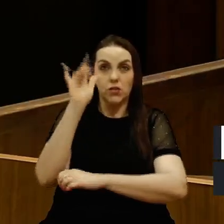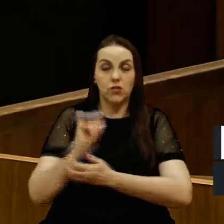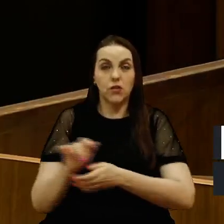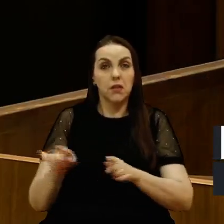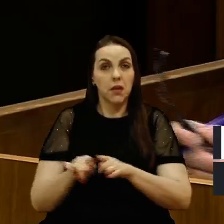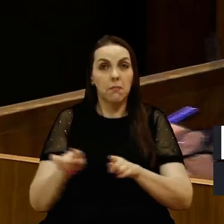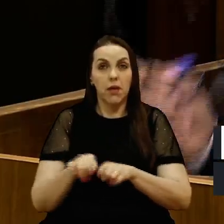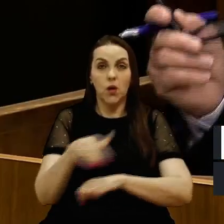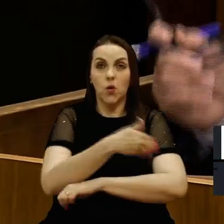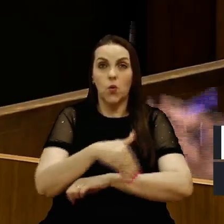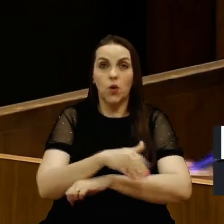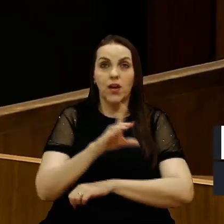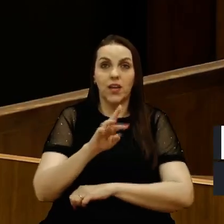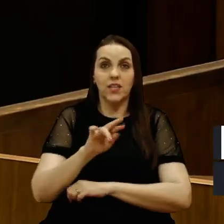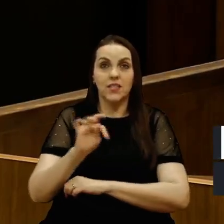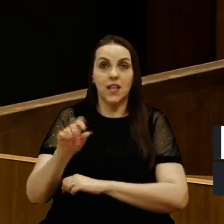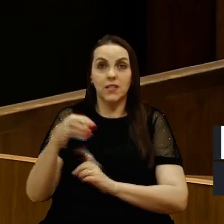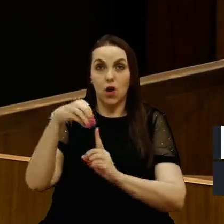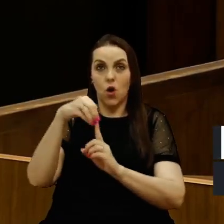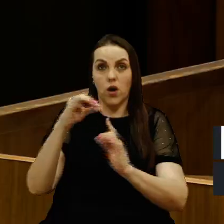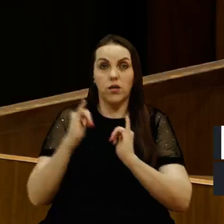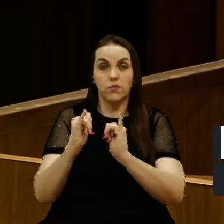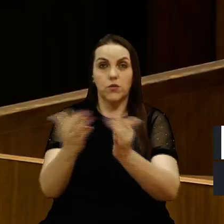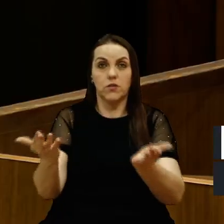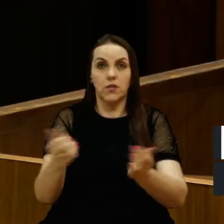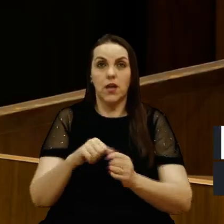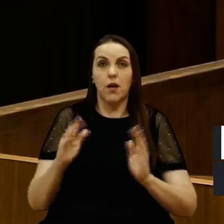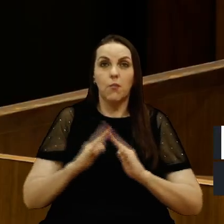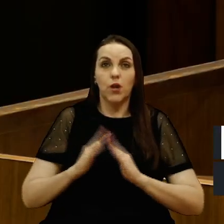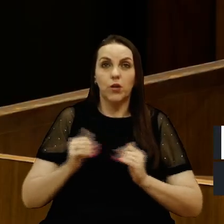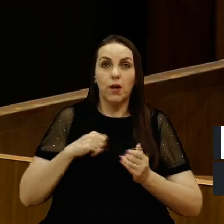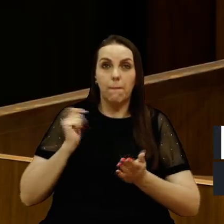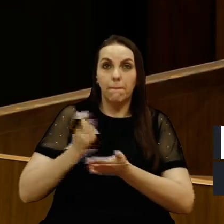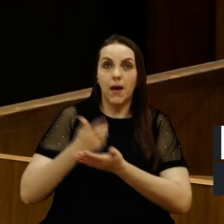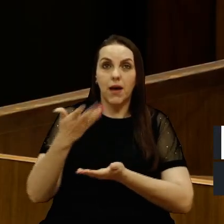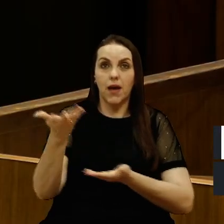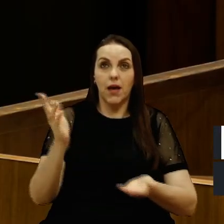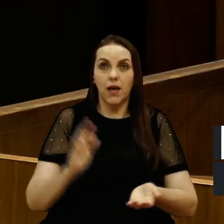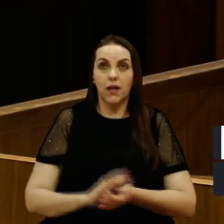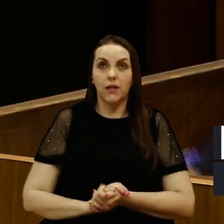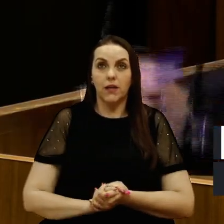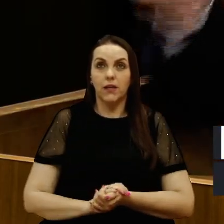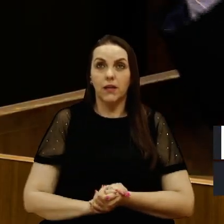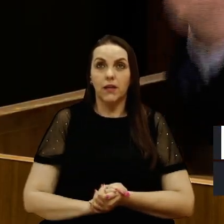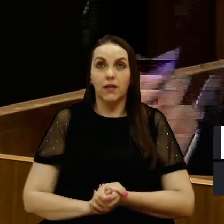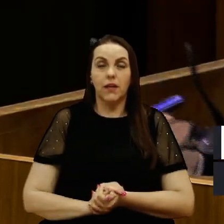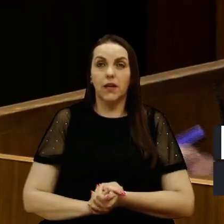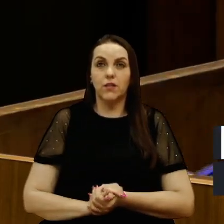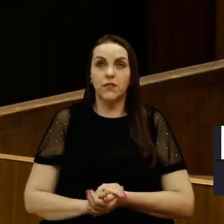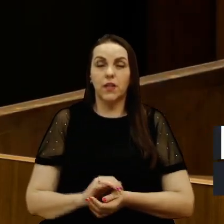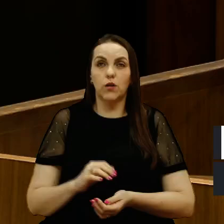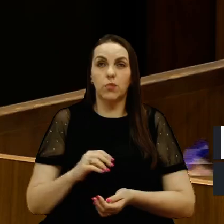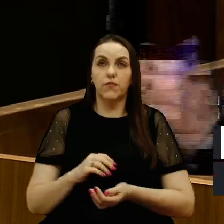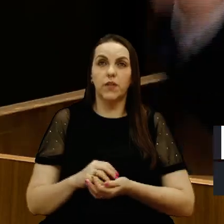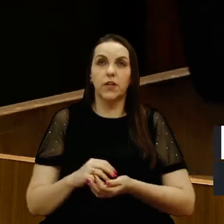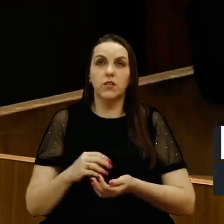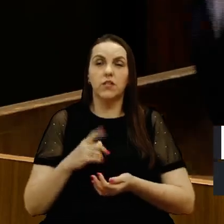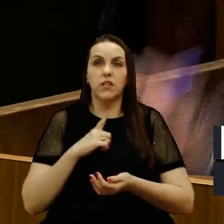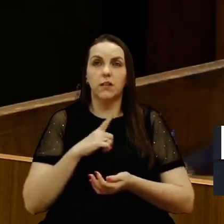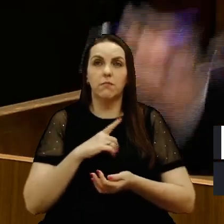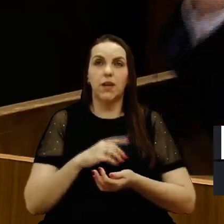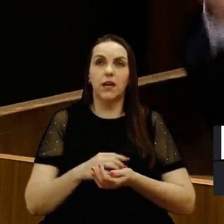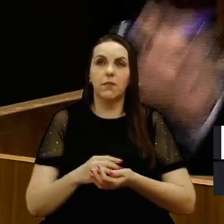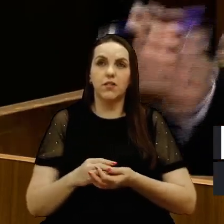Cristais, que é linha de ônibus. Os moradores querem pagar a sua parte, que é mão de obra e pó de brita. Então precisamos ter pedra, precisamos